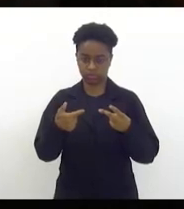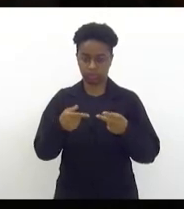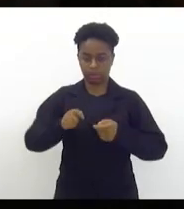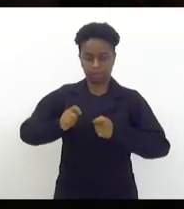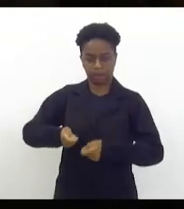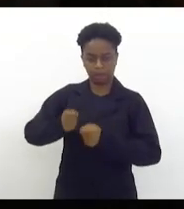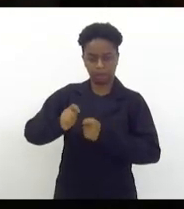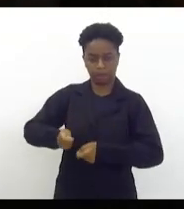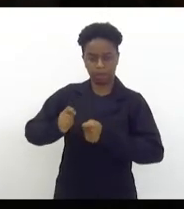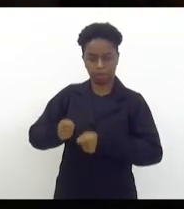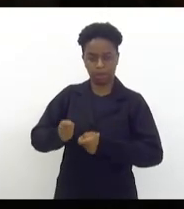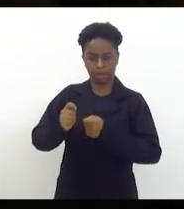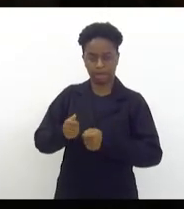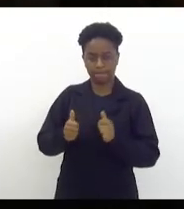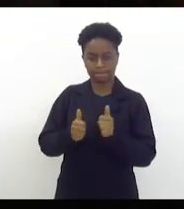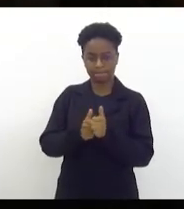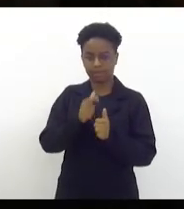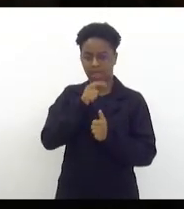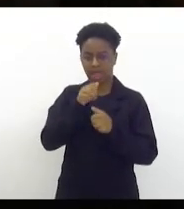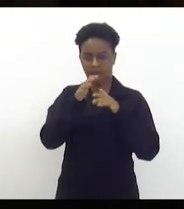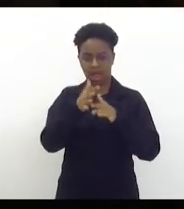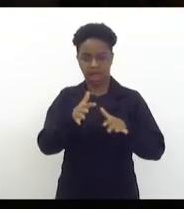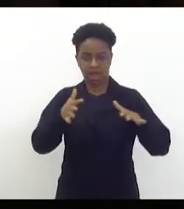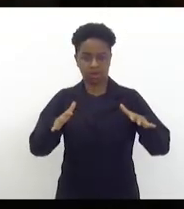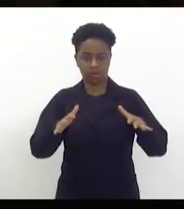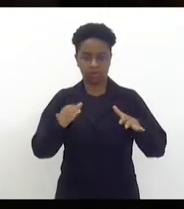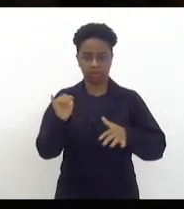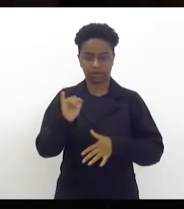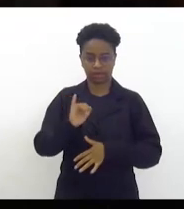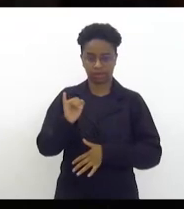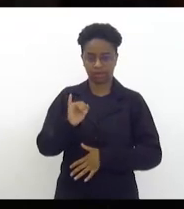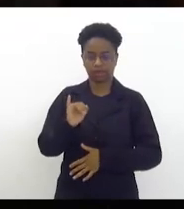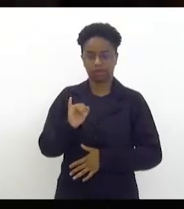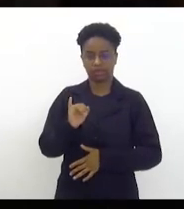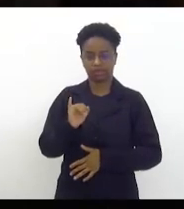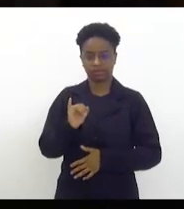cavalgava às margens do Ipiranga,